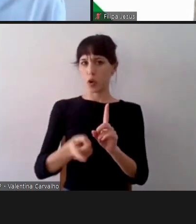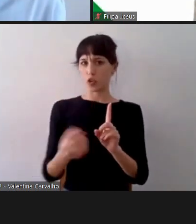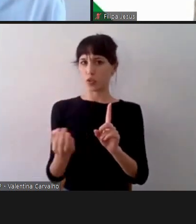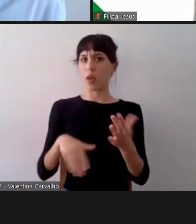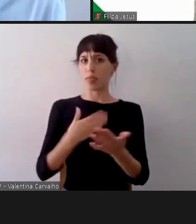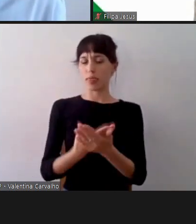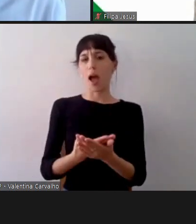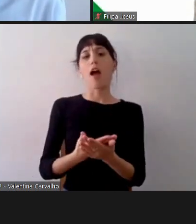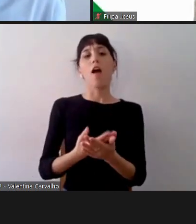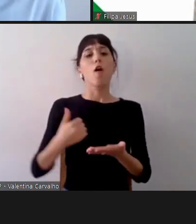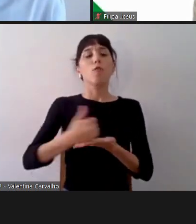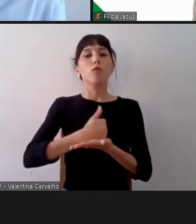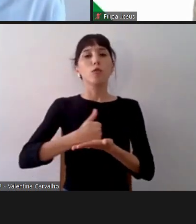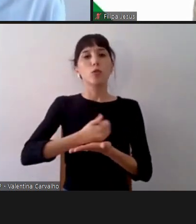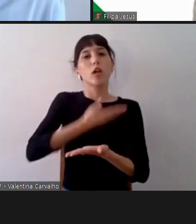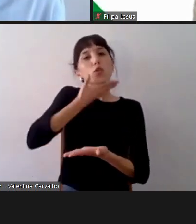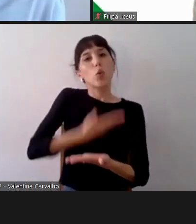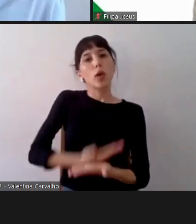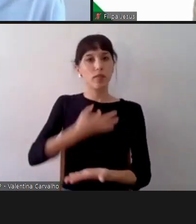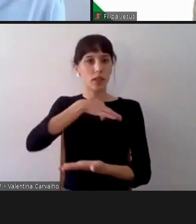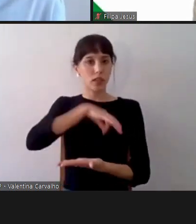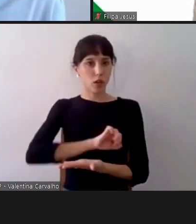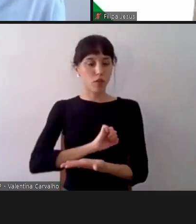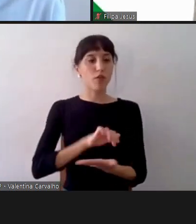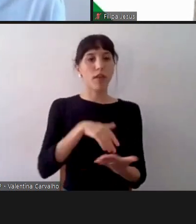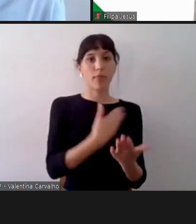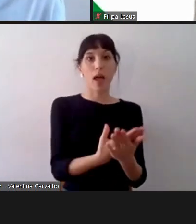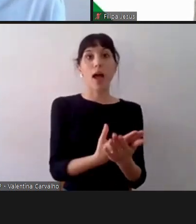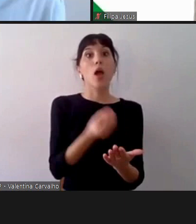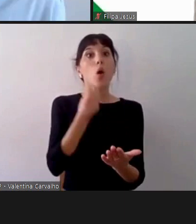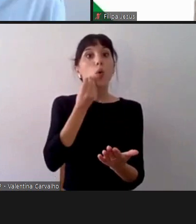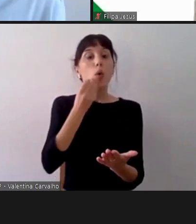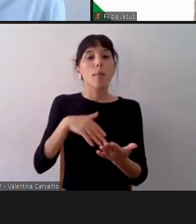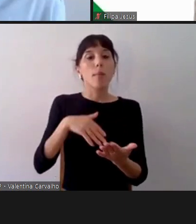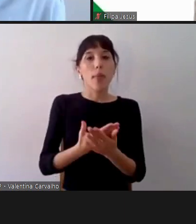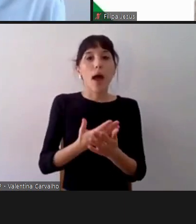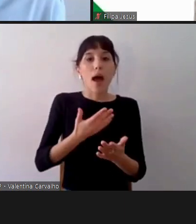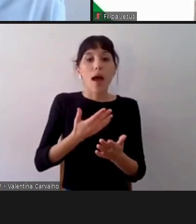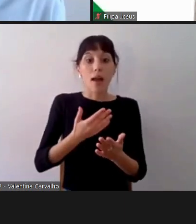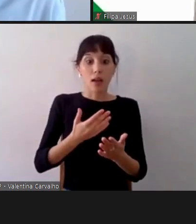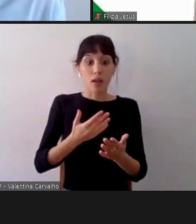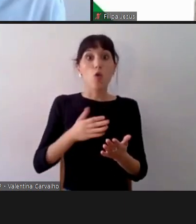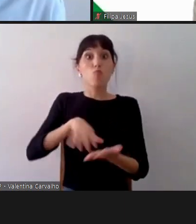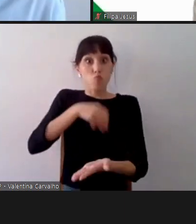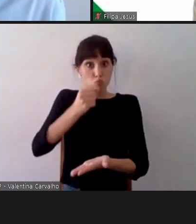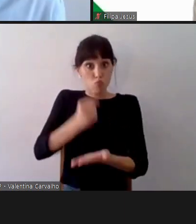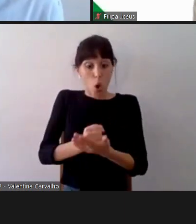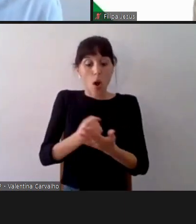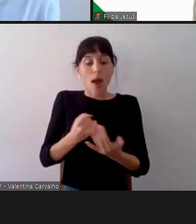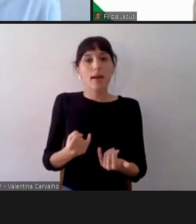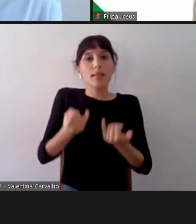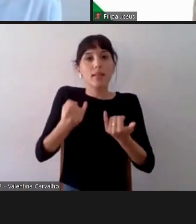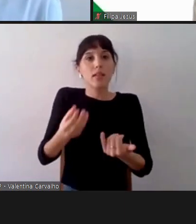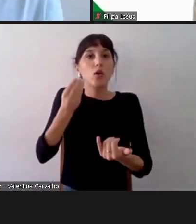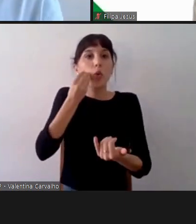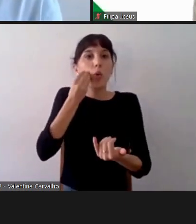dos trabalhadores e qual é o impacto das qualificações obtidas no nosso mundo do